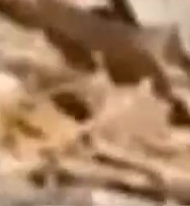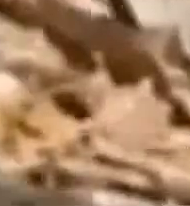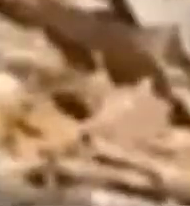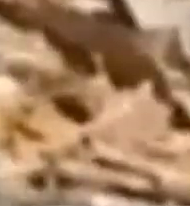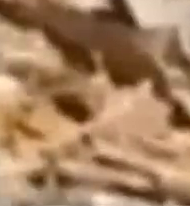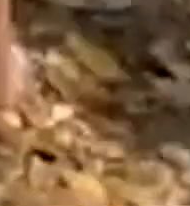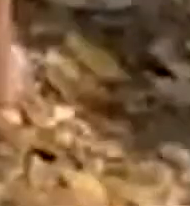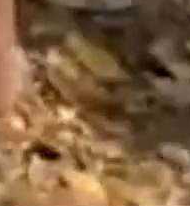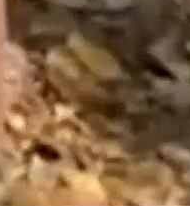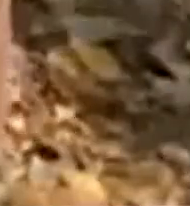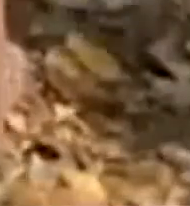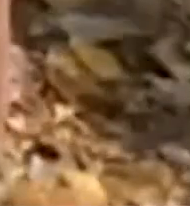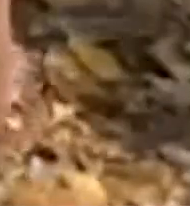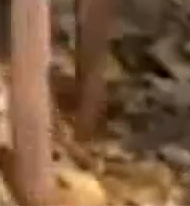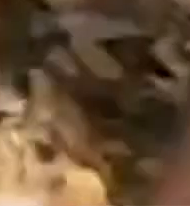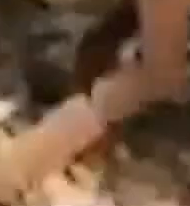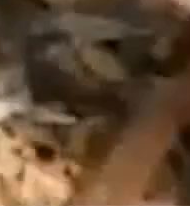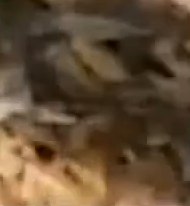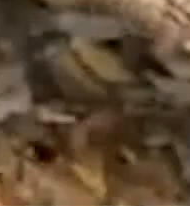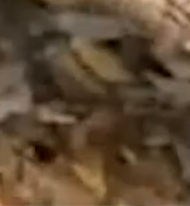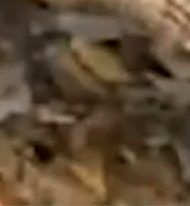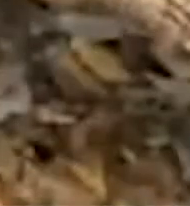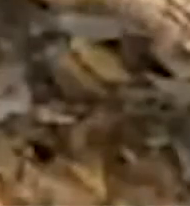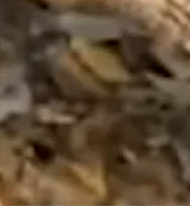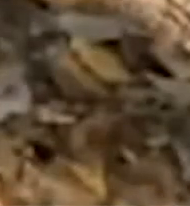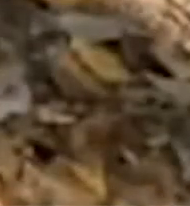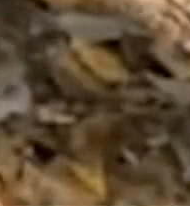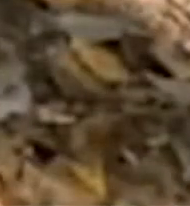no lugar para construir